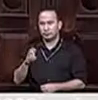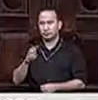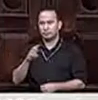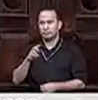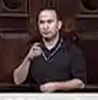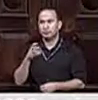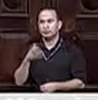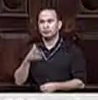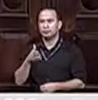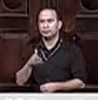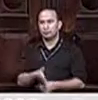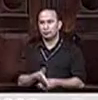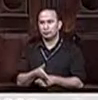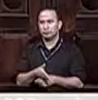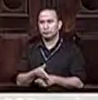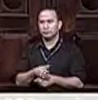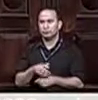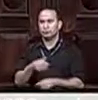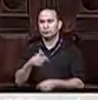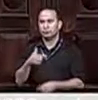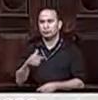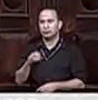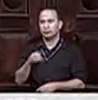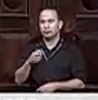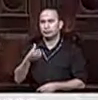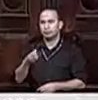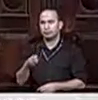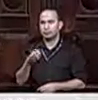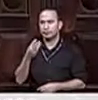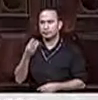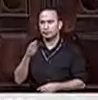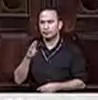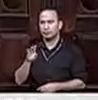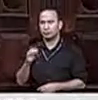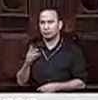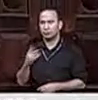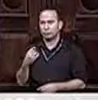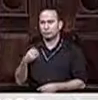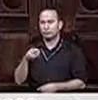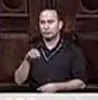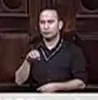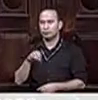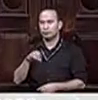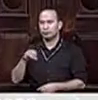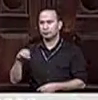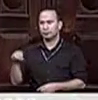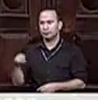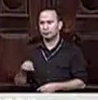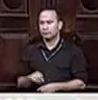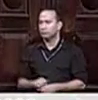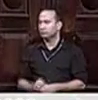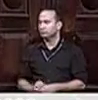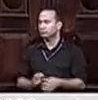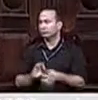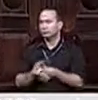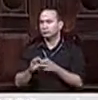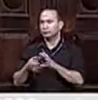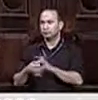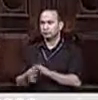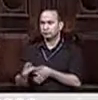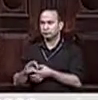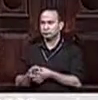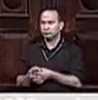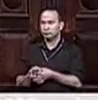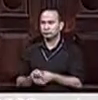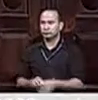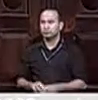judiciário, e em 16 só entrou 2 bilhões e 900 do governo federal para as Olimpíadas. Ora, então qual é que